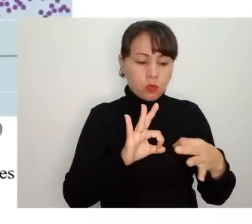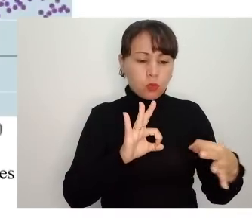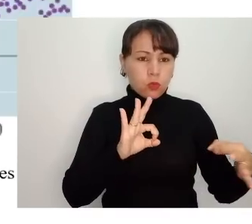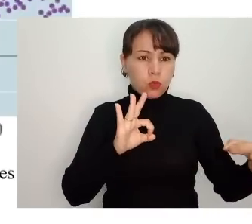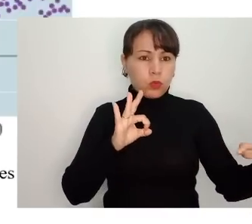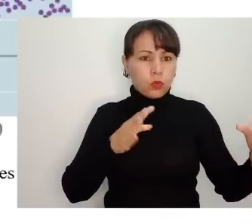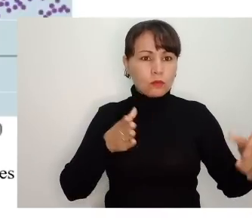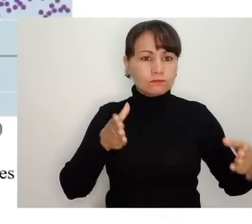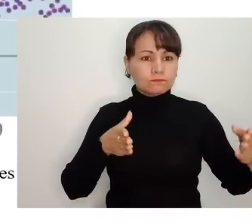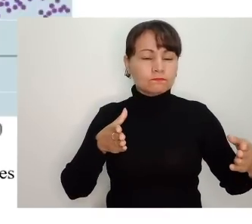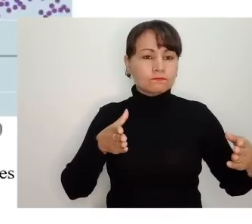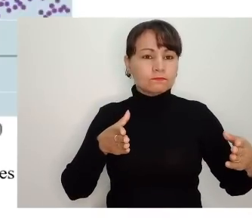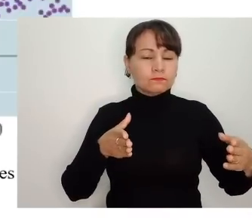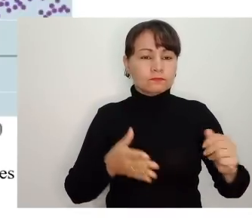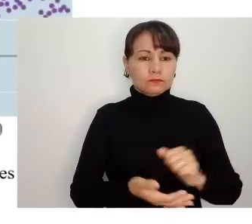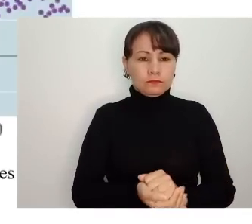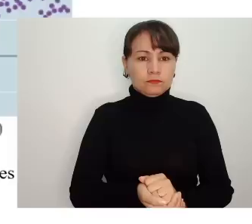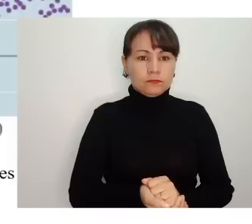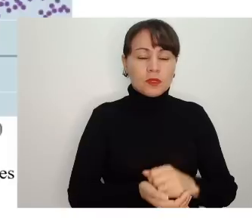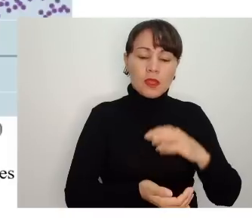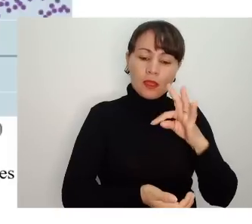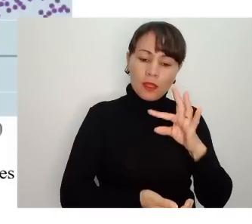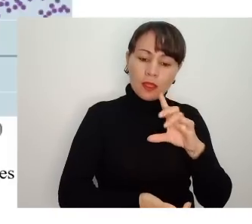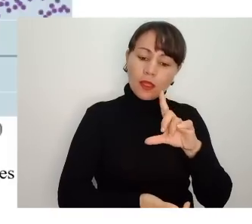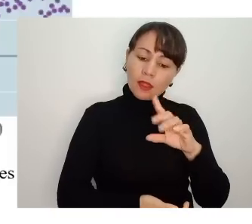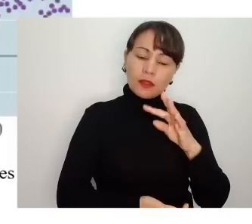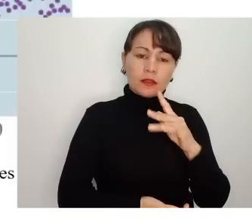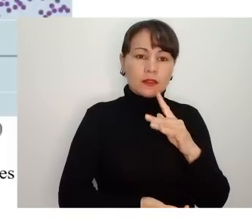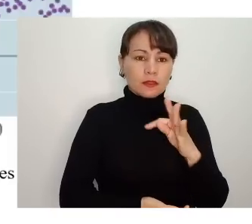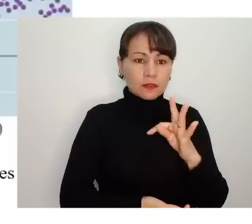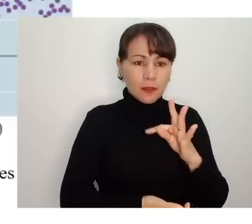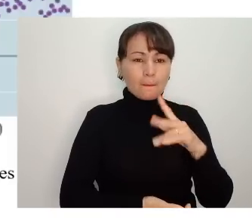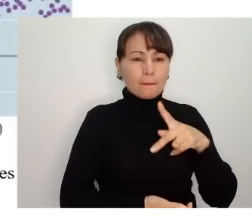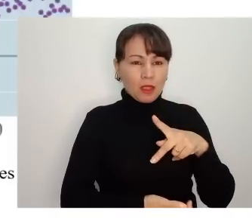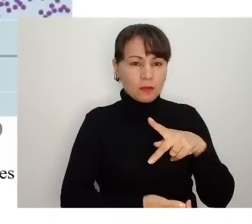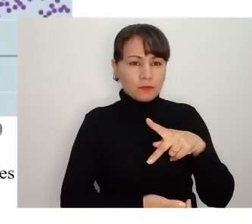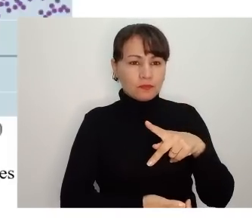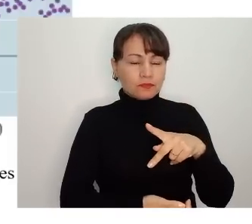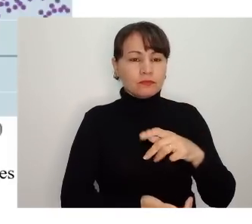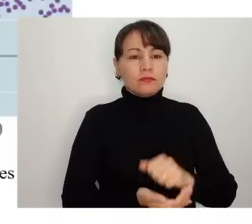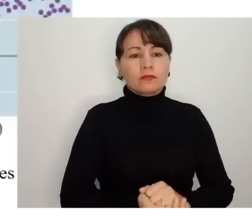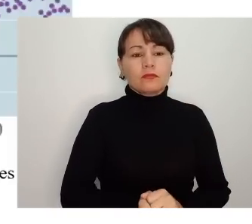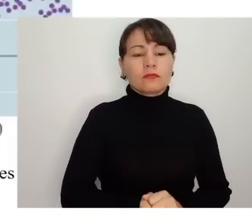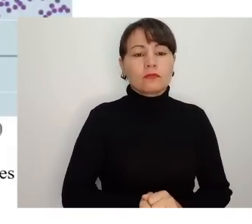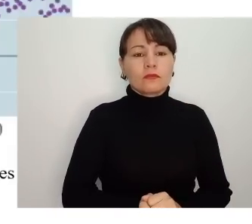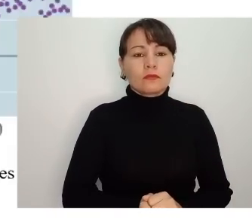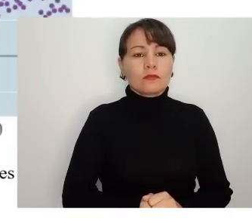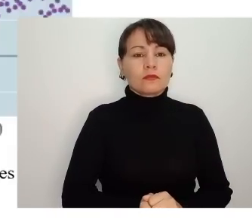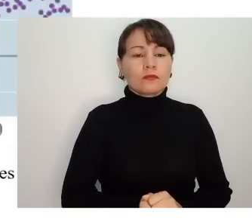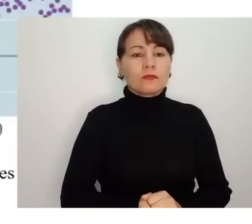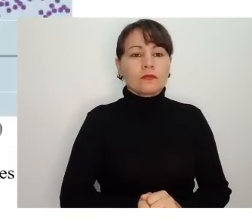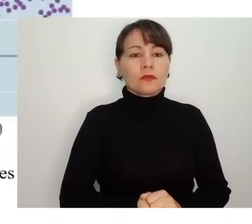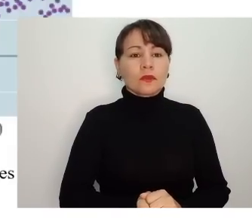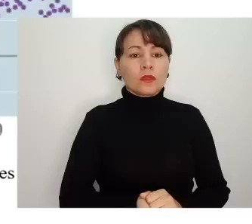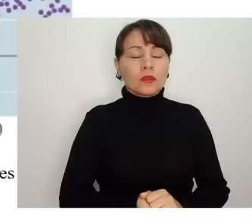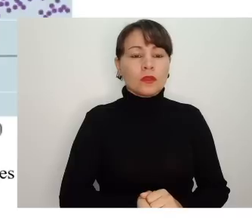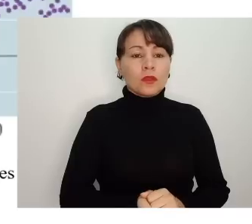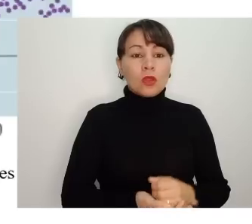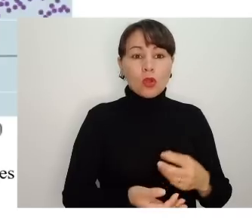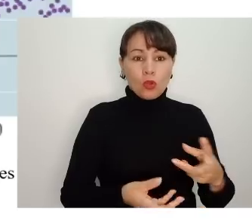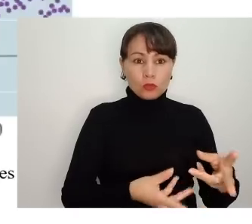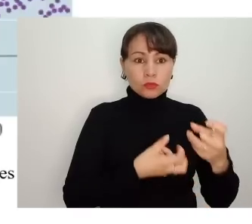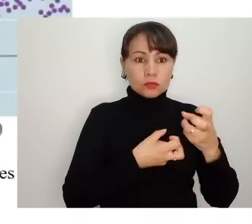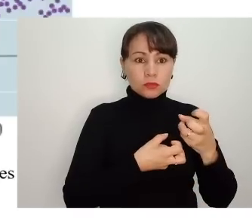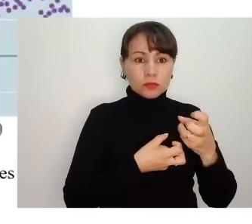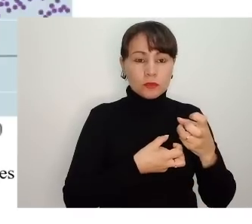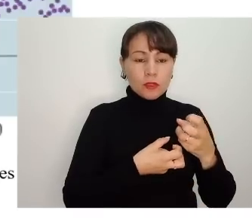de longa duração, pela sigla LTP mesmo. Então, como vocês